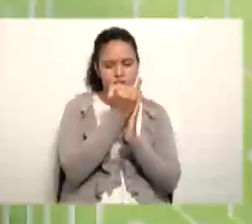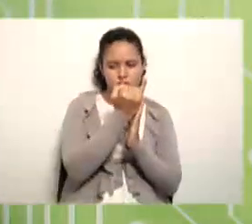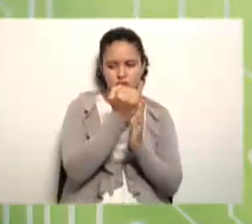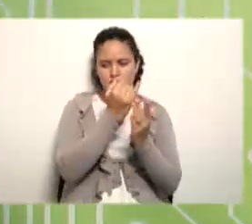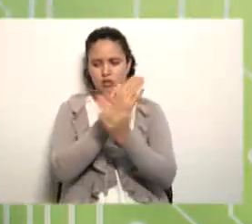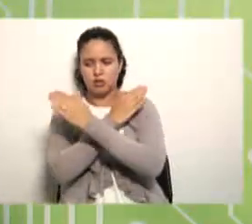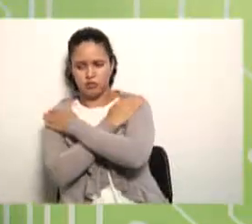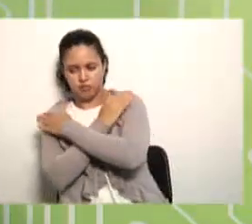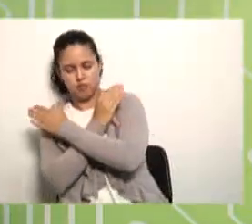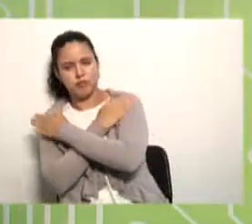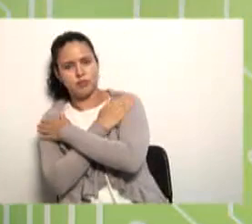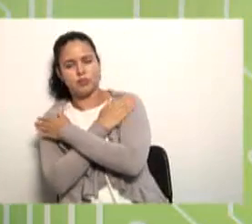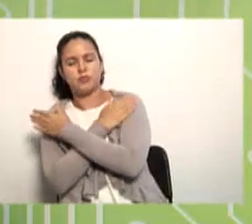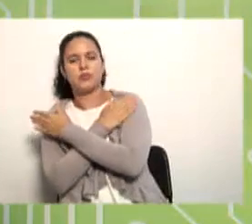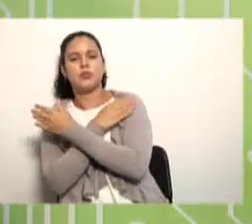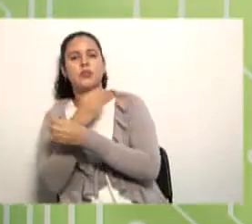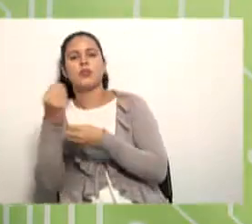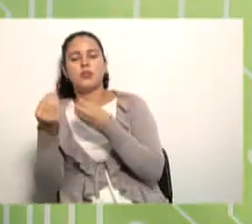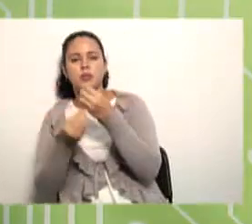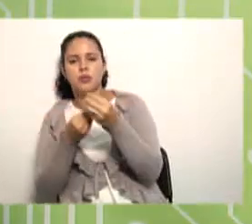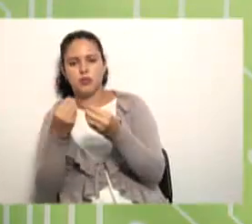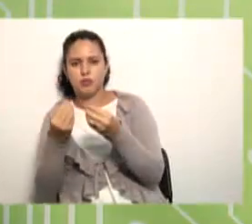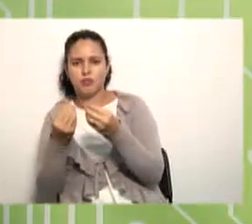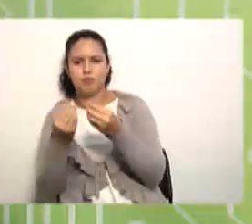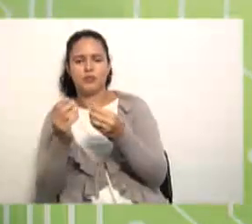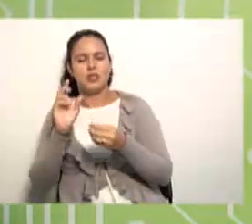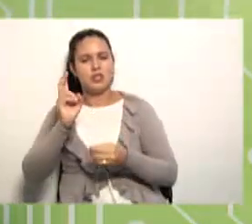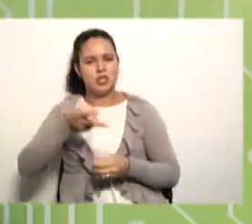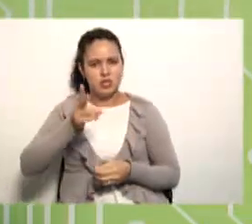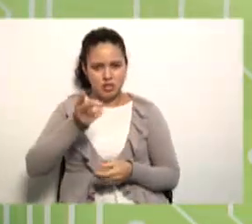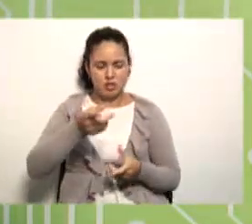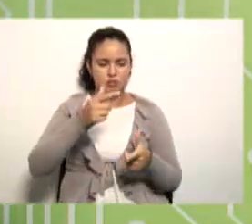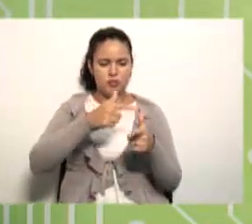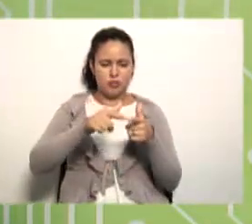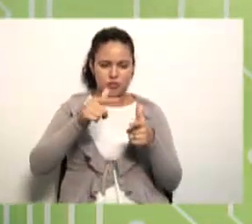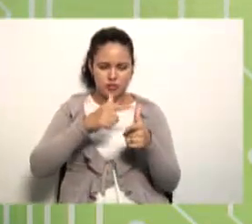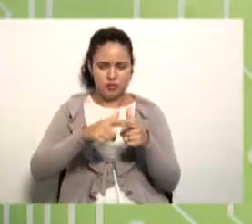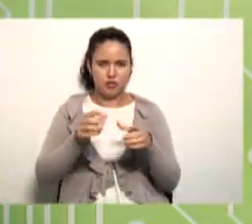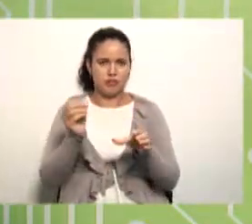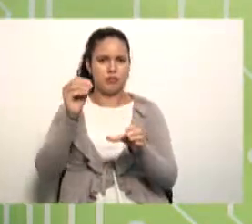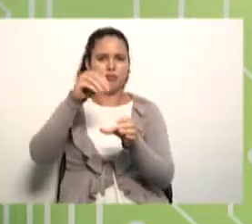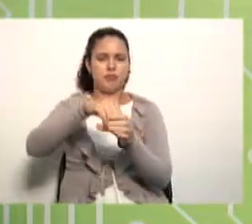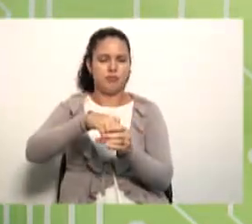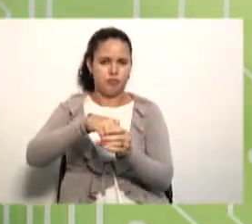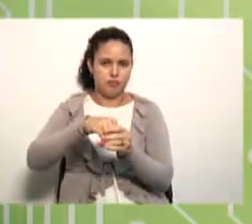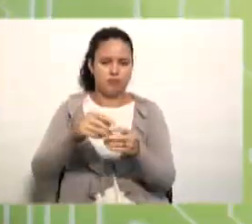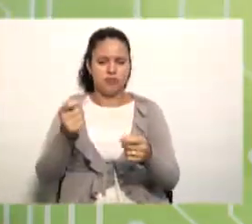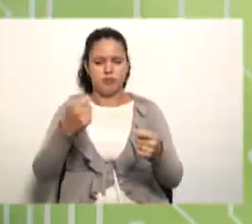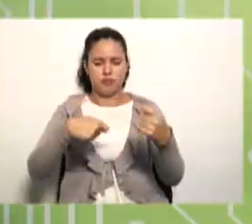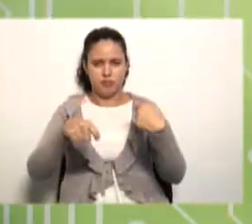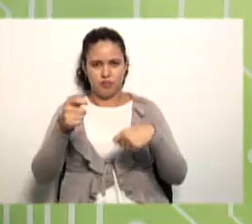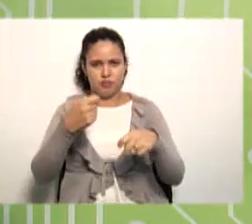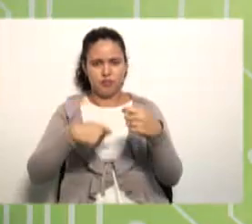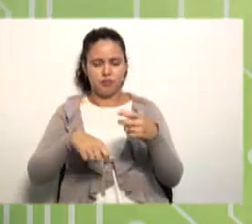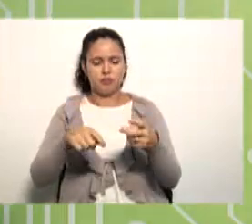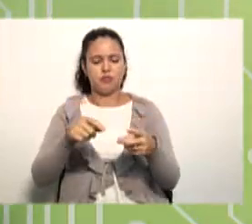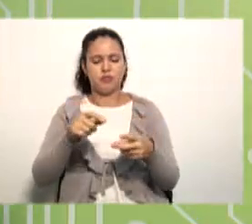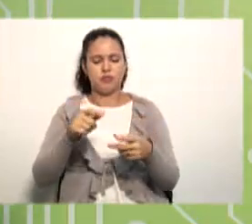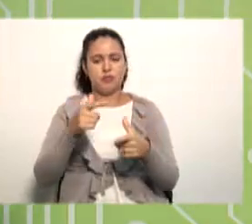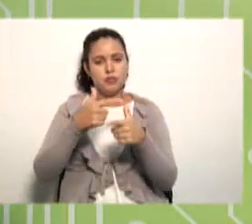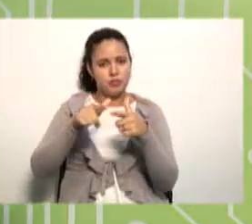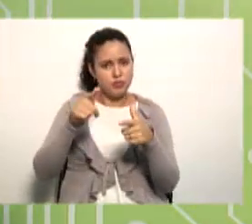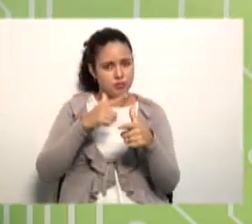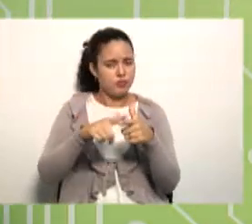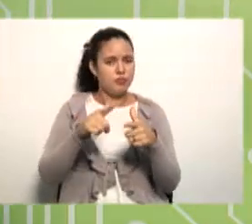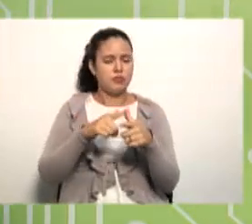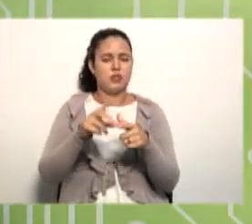Eu estou resolvendo o problema do desemprego, mas estou criando o problema da inflação. Isso vai dizer que na economia é muito difícil resolver esses dois problemas juntos. São problemas que